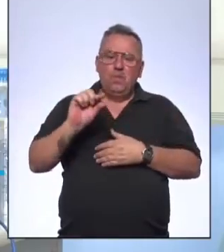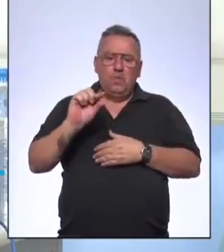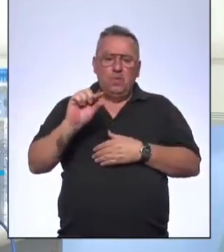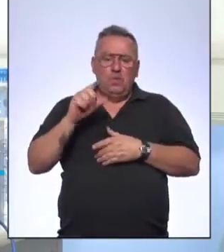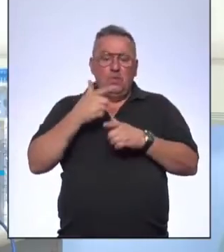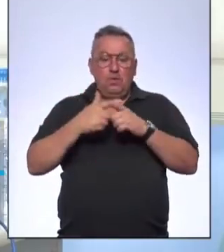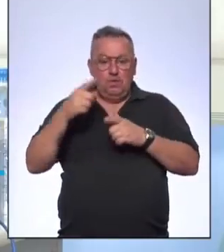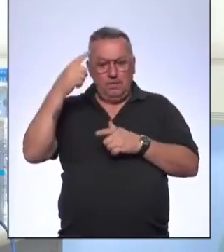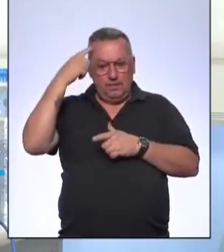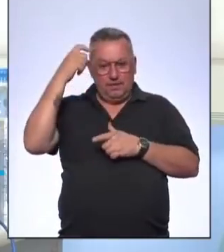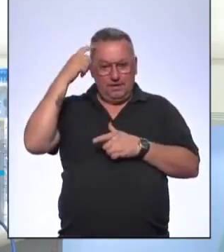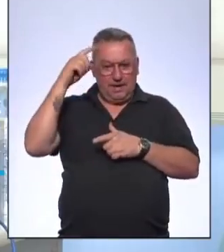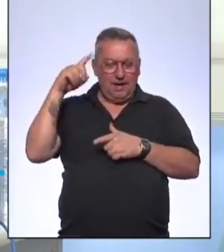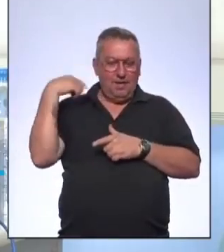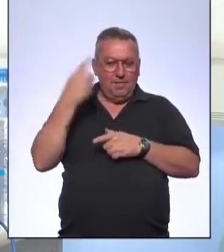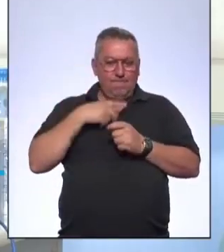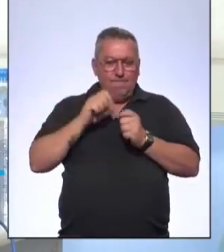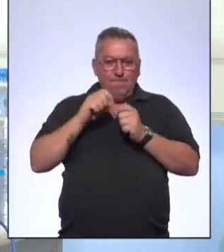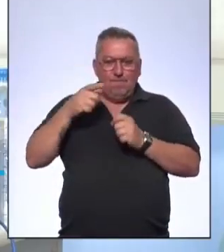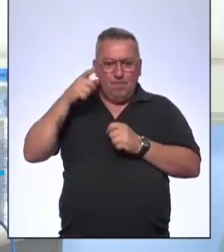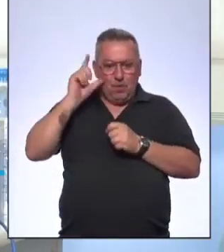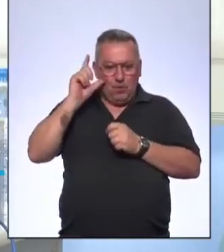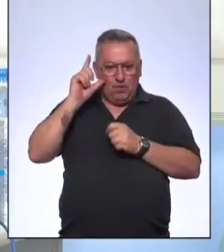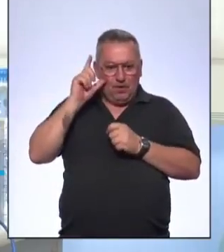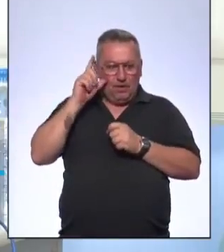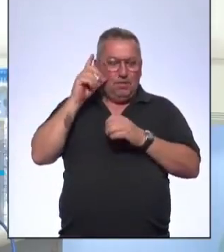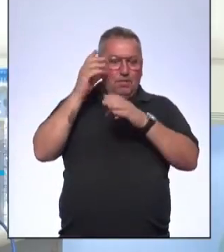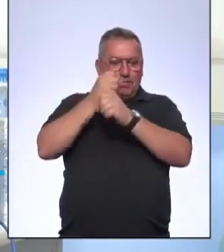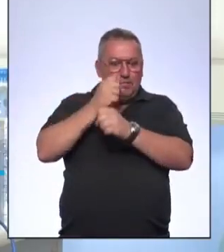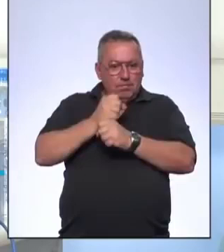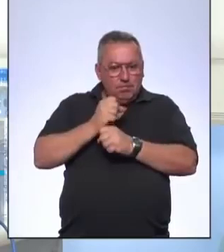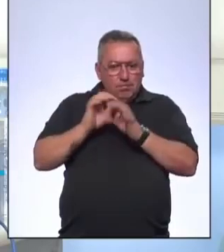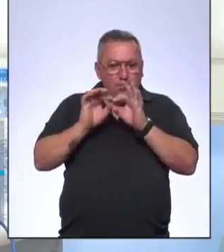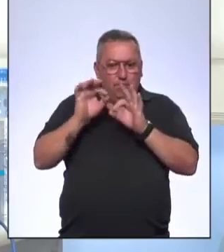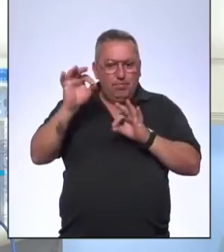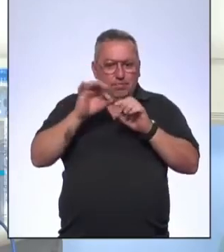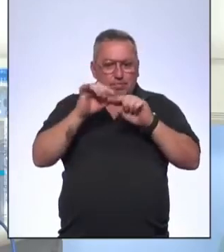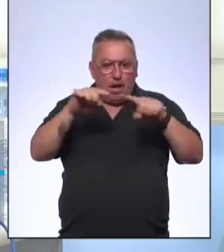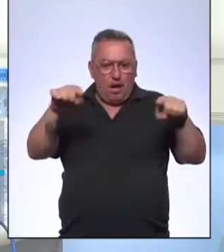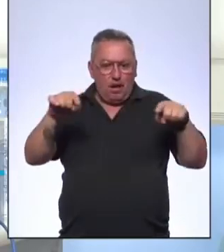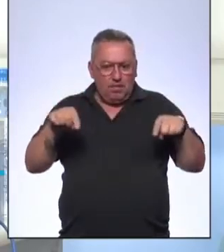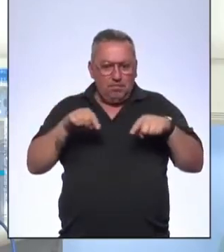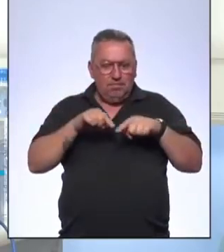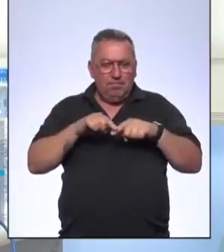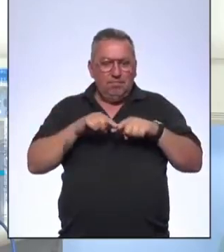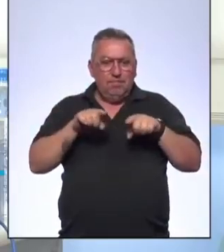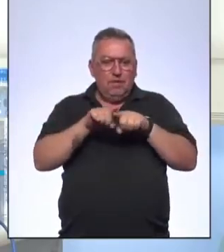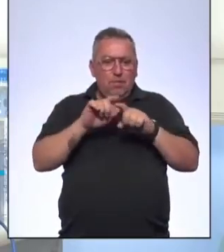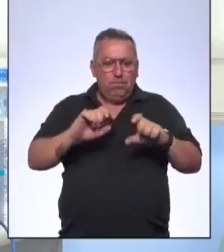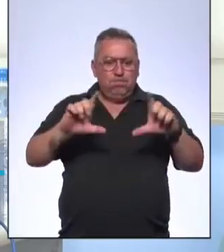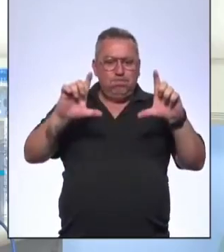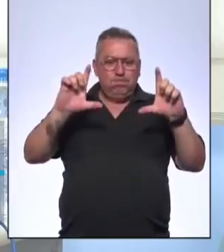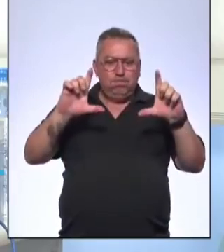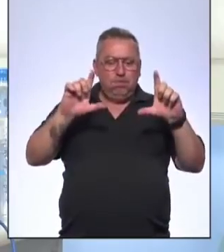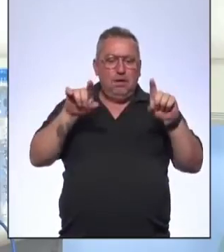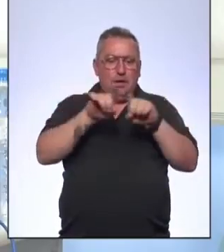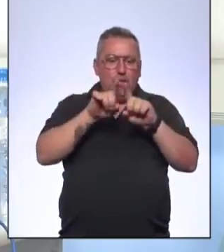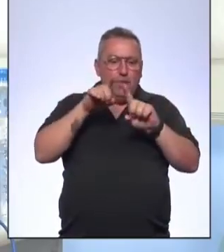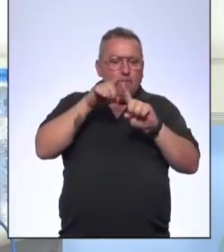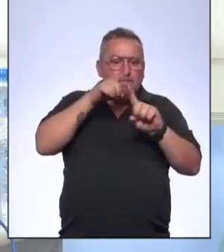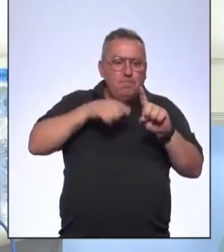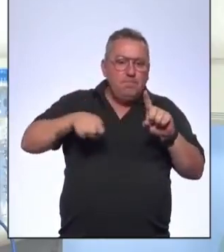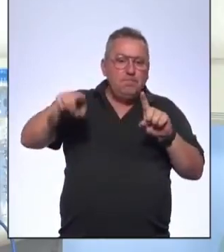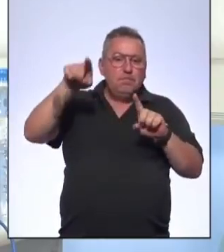a ideia que nós fizemos ontem, né? Nós estávamos calculando a medida das áreas de algumas figuras e, no caso, o círculo, né?